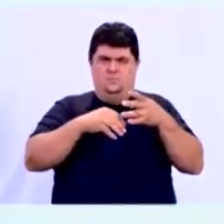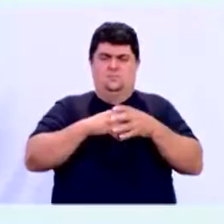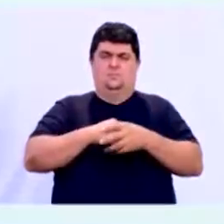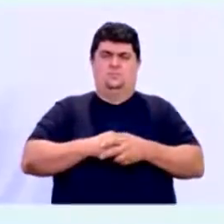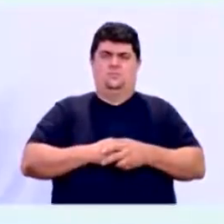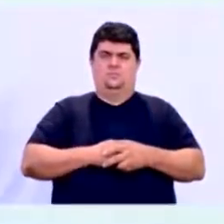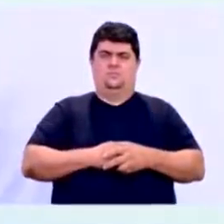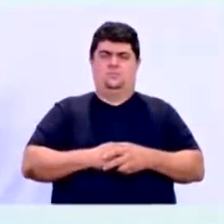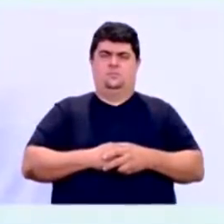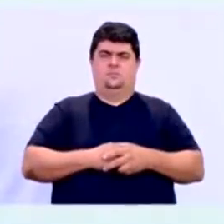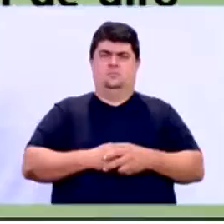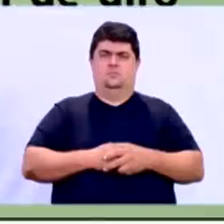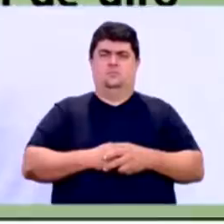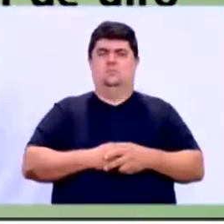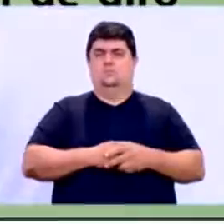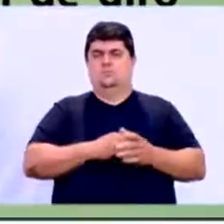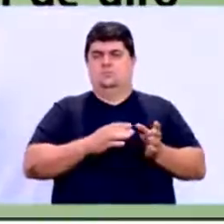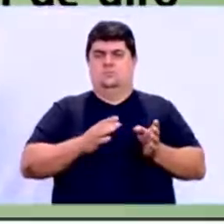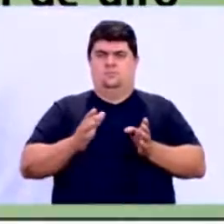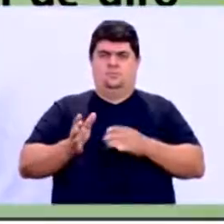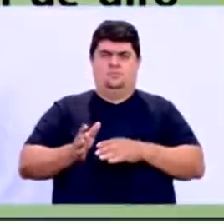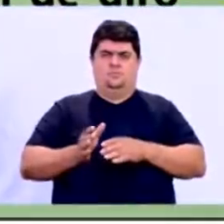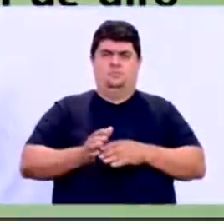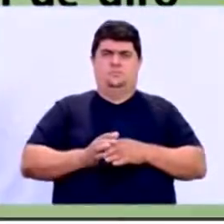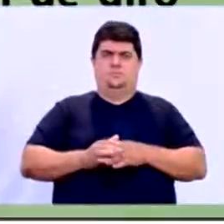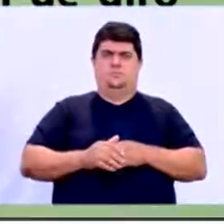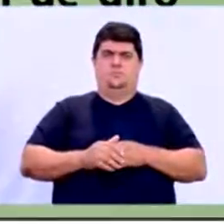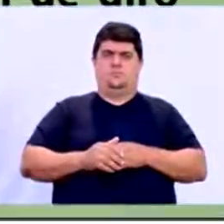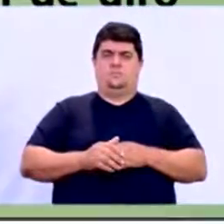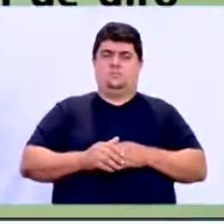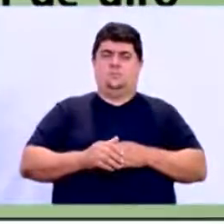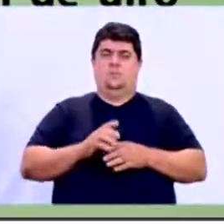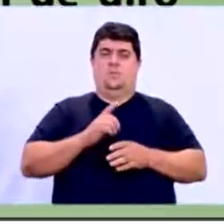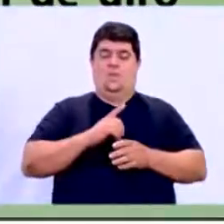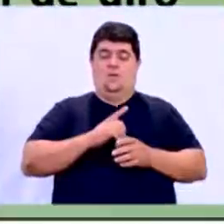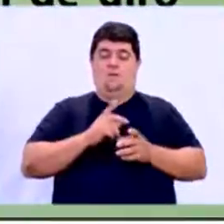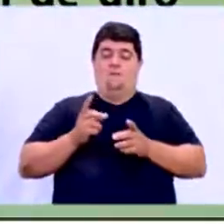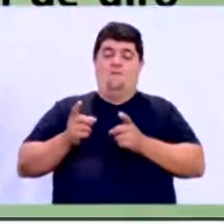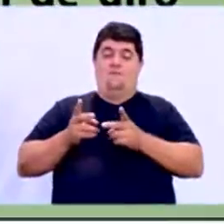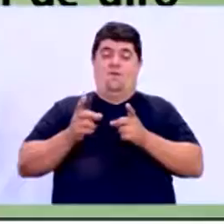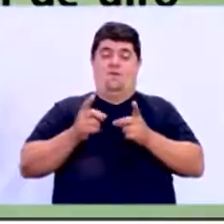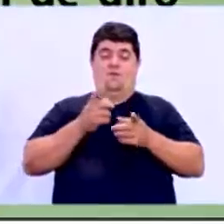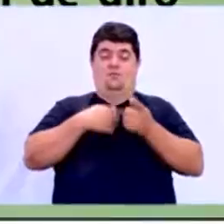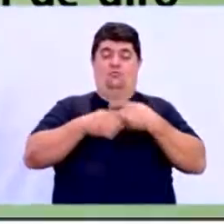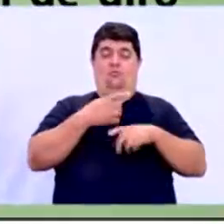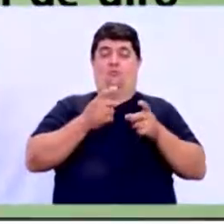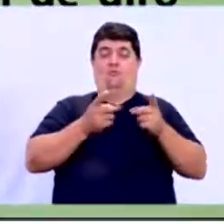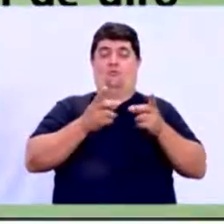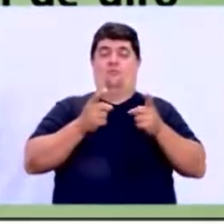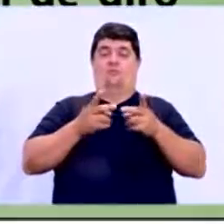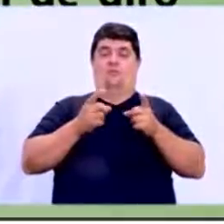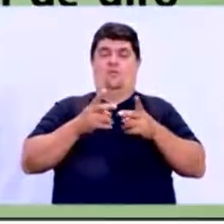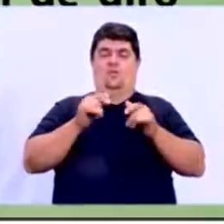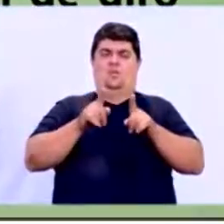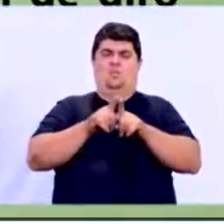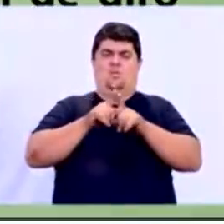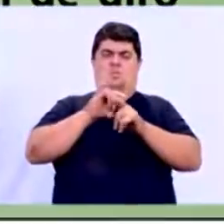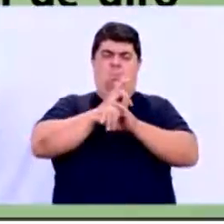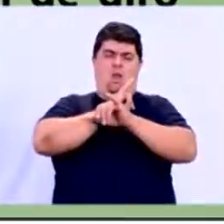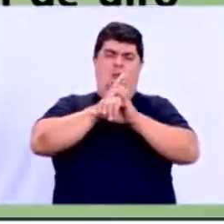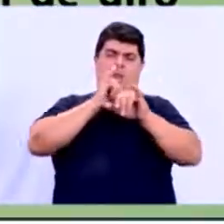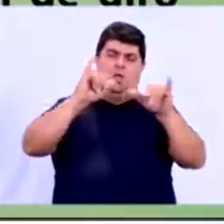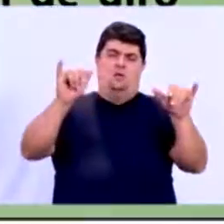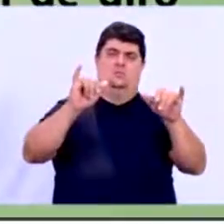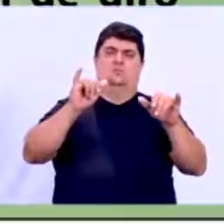negócio. Continuando, temos ainda na gestão de vendas, né? Marketing de vendas, que seria, então,